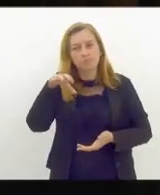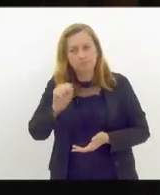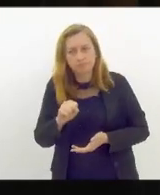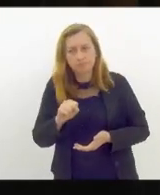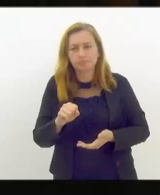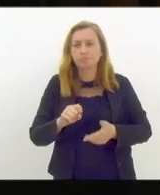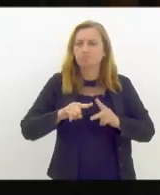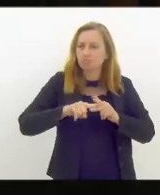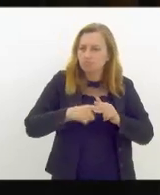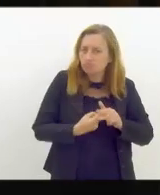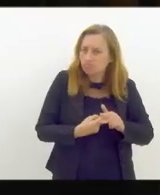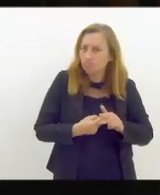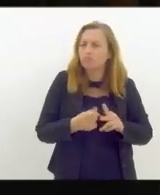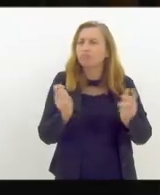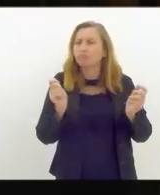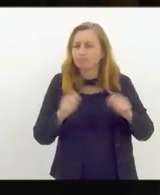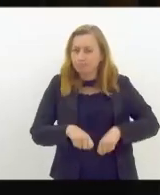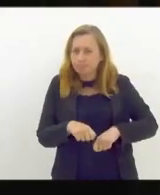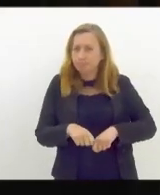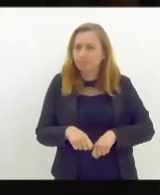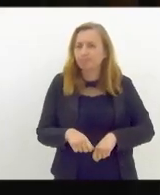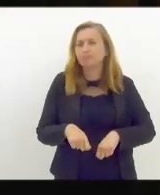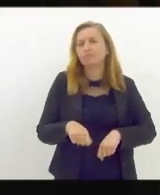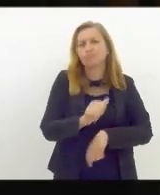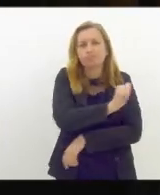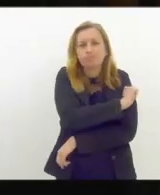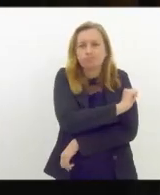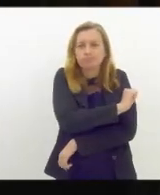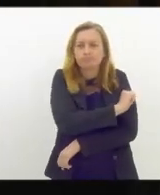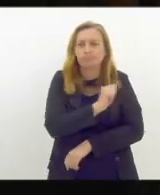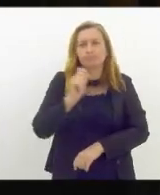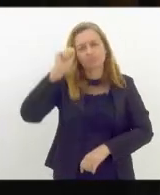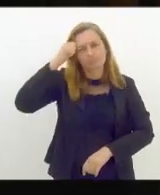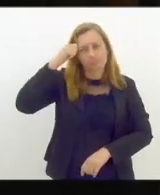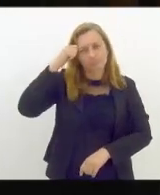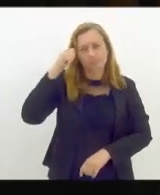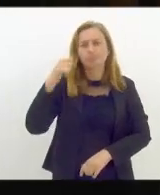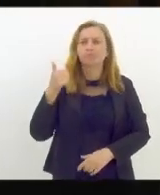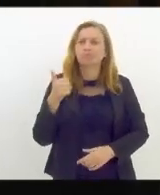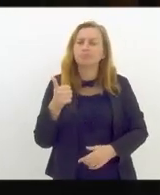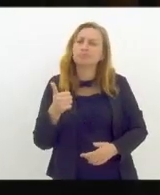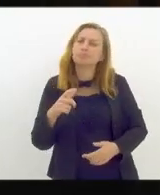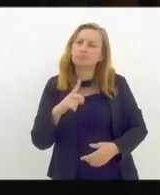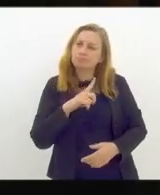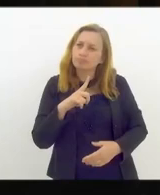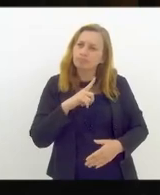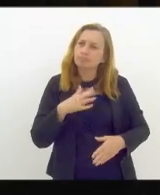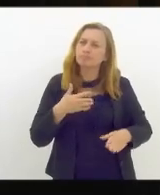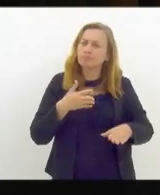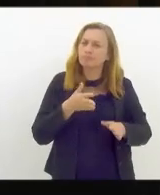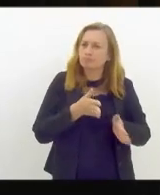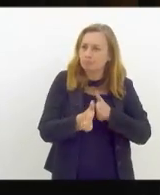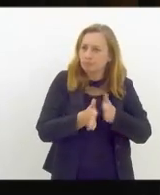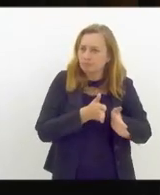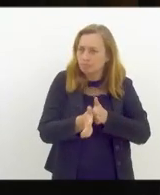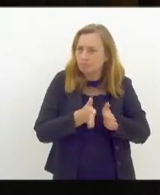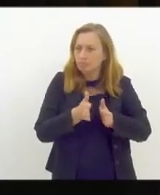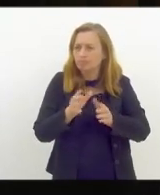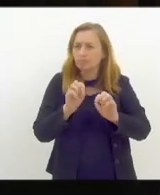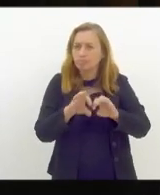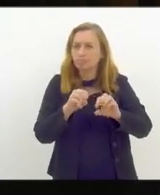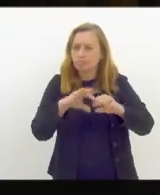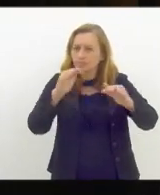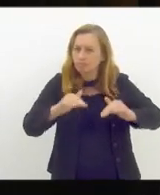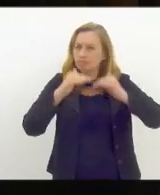ampliação e manutenção da possibilidade desses estudantes pretos e pretas garantirem ali um ensino superior